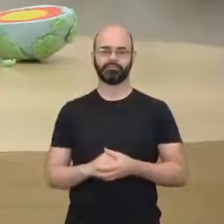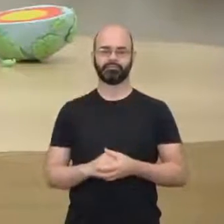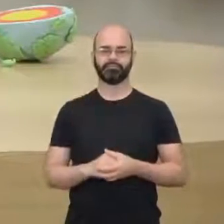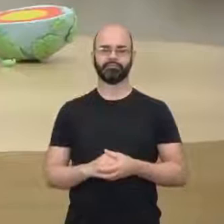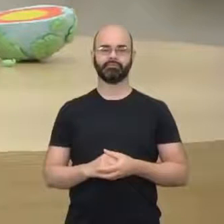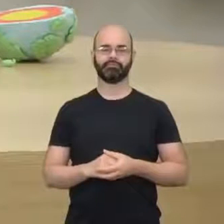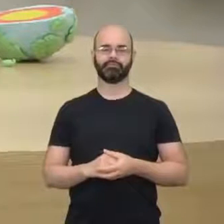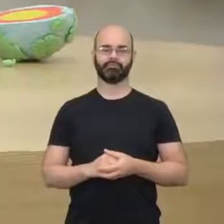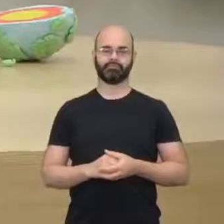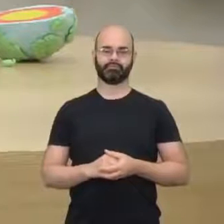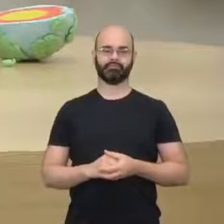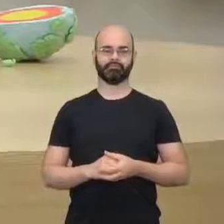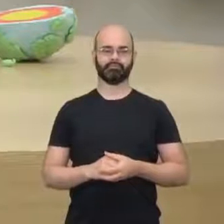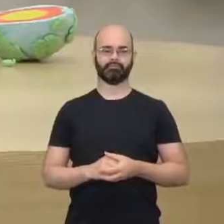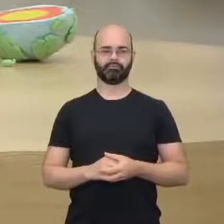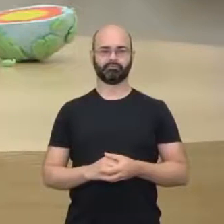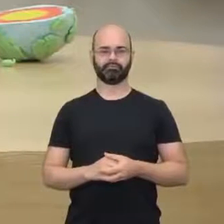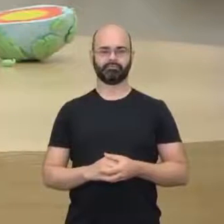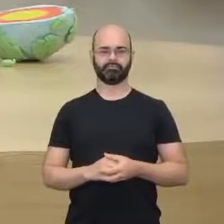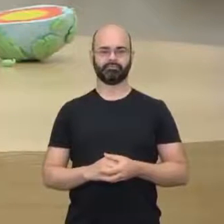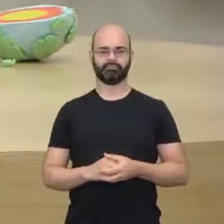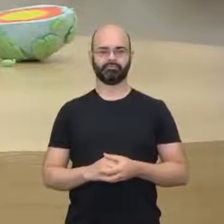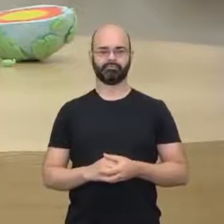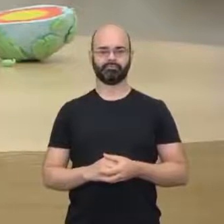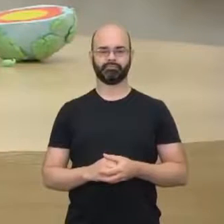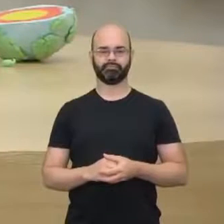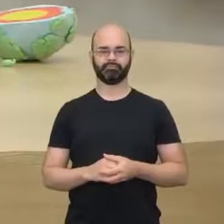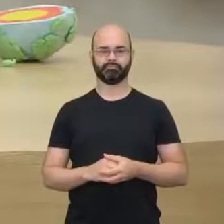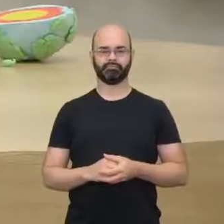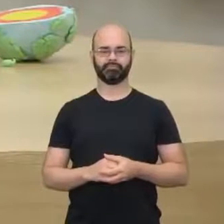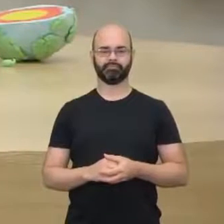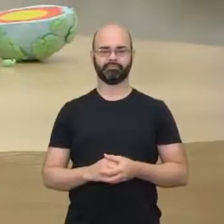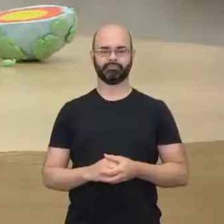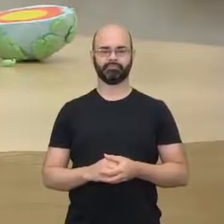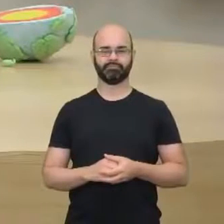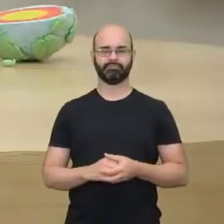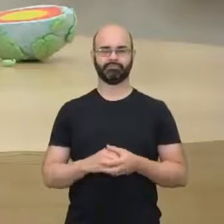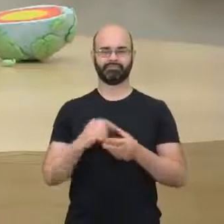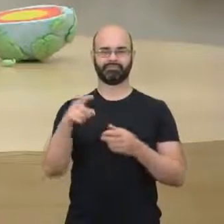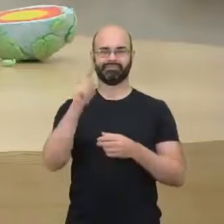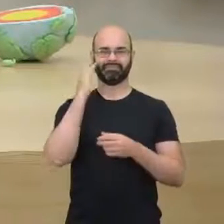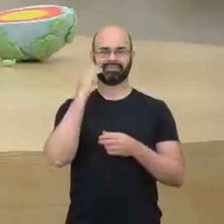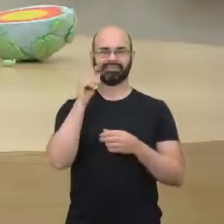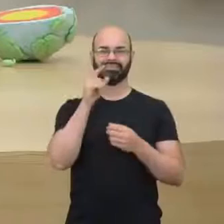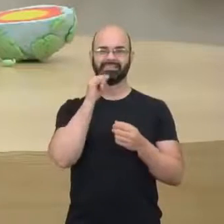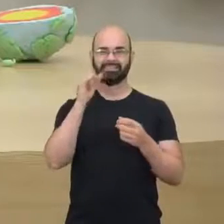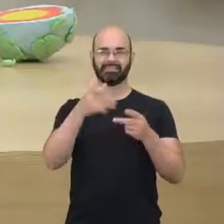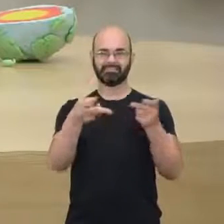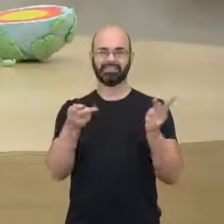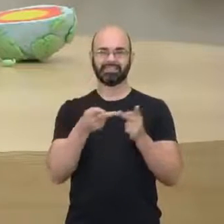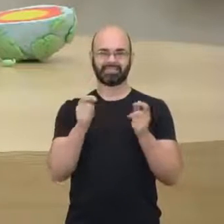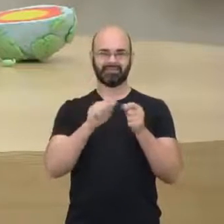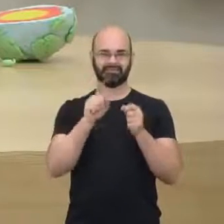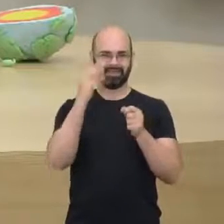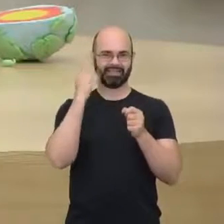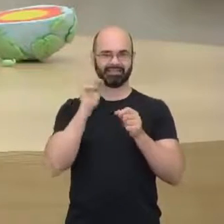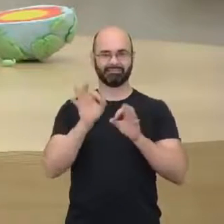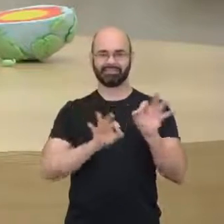Simples assim. Então, eu vou amassar, aí eu abro, né? Se tiver algum pizzaiolo aí assistindo, sabe mais ou menos como é que funciona. Pode ser até o